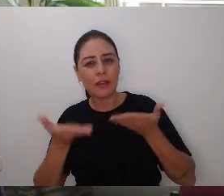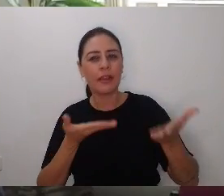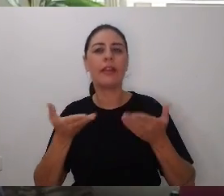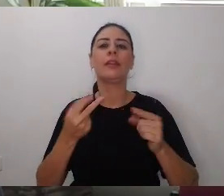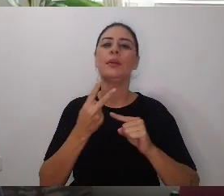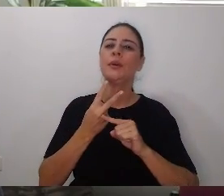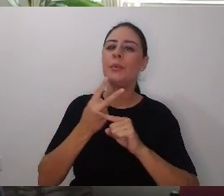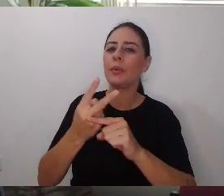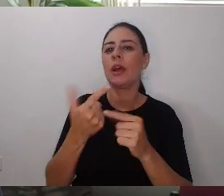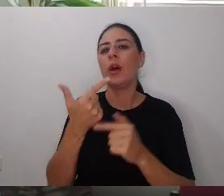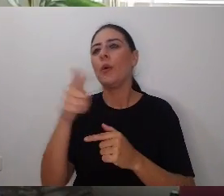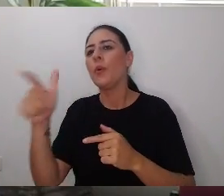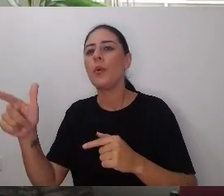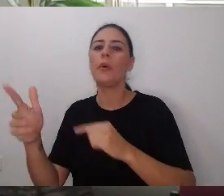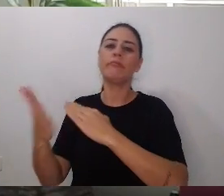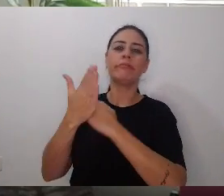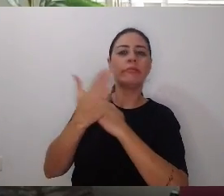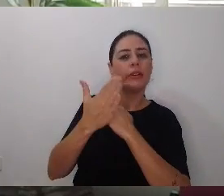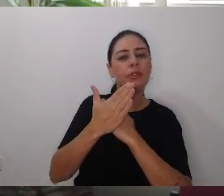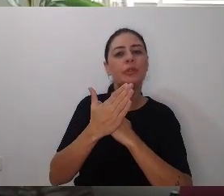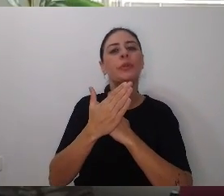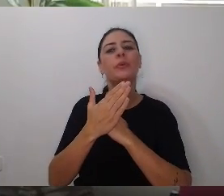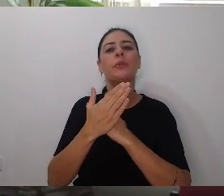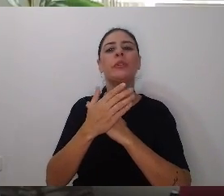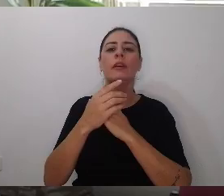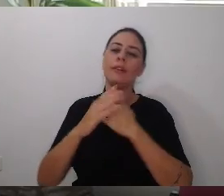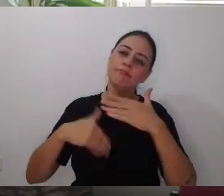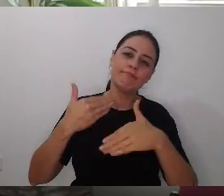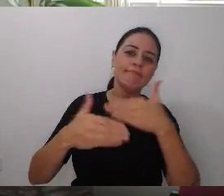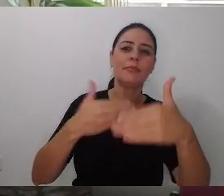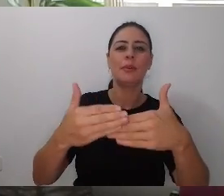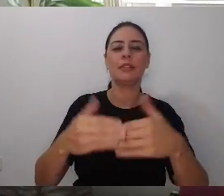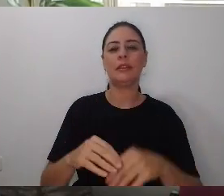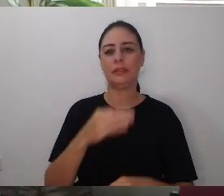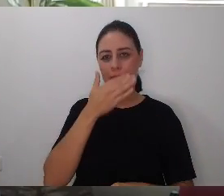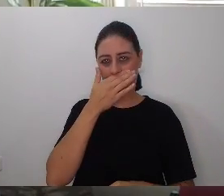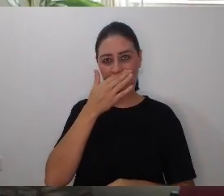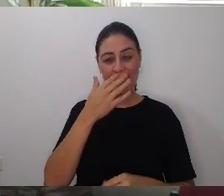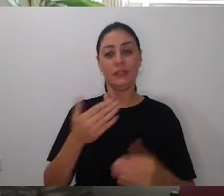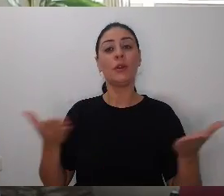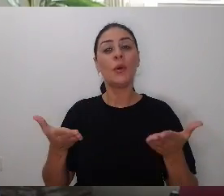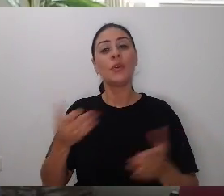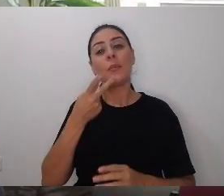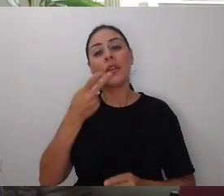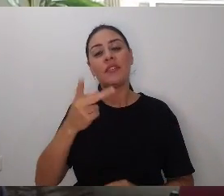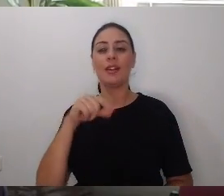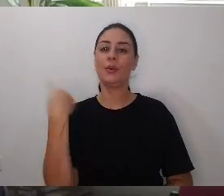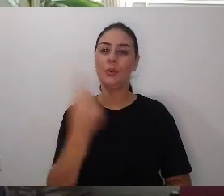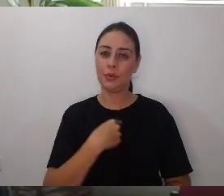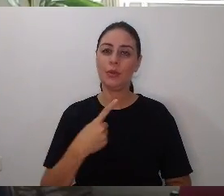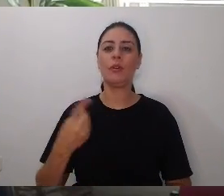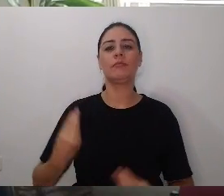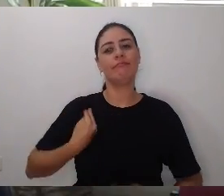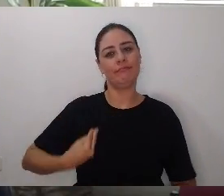temos que fazer tratamento, buscar outros tipos de recursos, para auxiliar nesse processo. E para